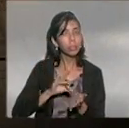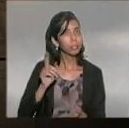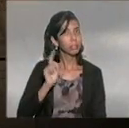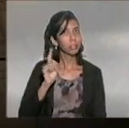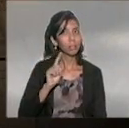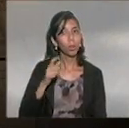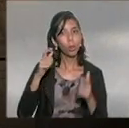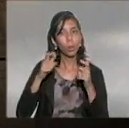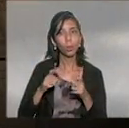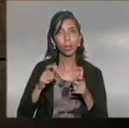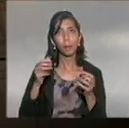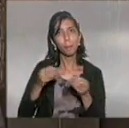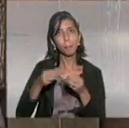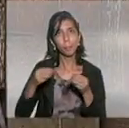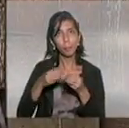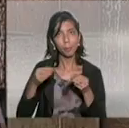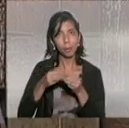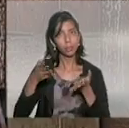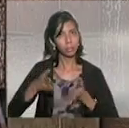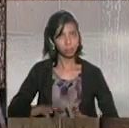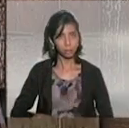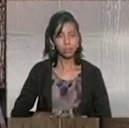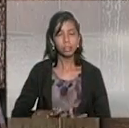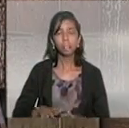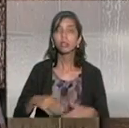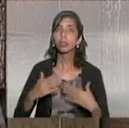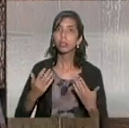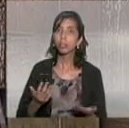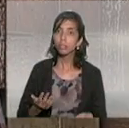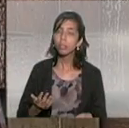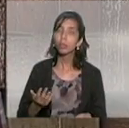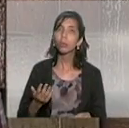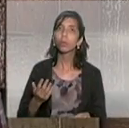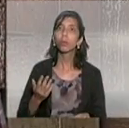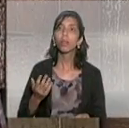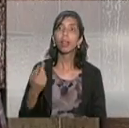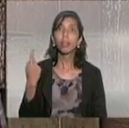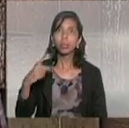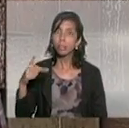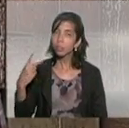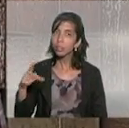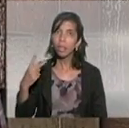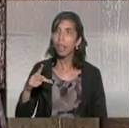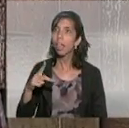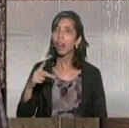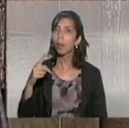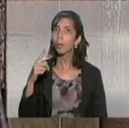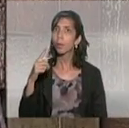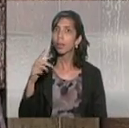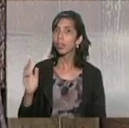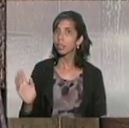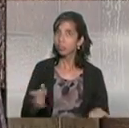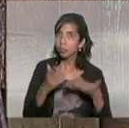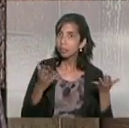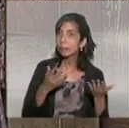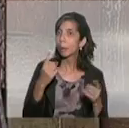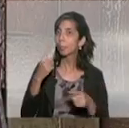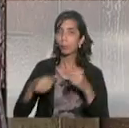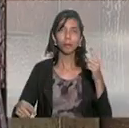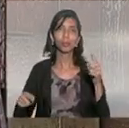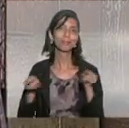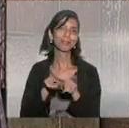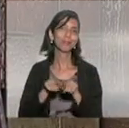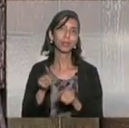Cravinhos, que é uma cidade pertinho de Ribeirão Preto. Então o passo foi que ela não me estimulou, mas também